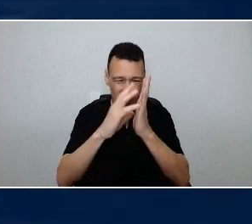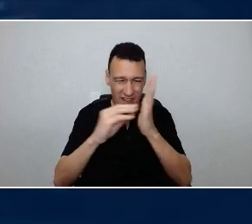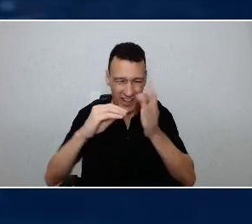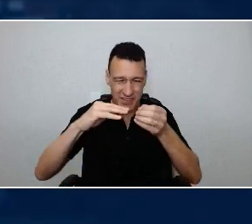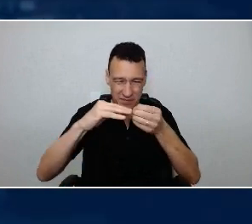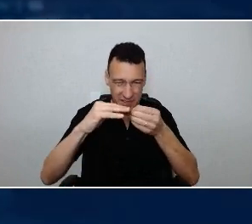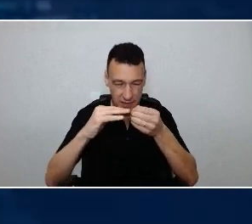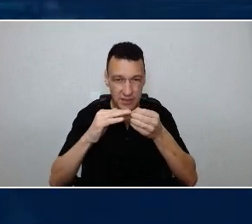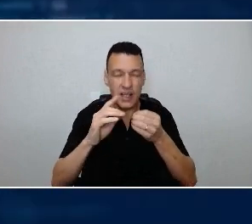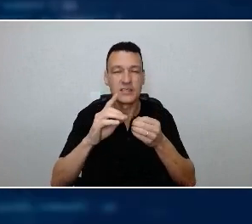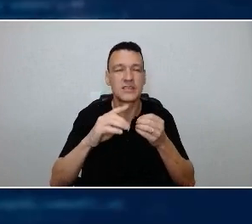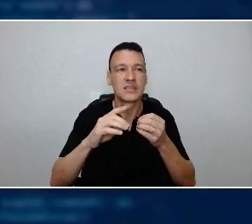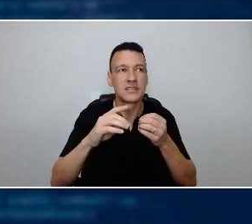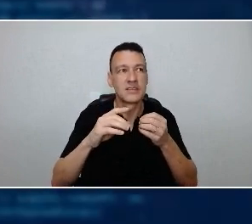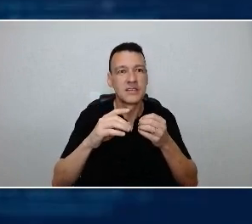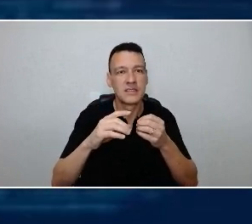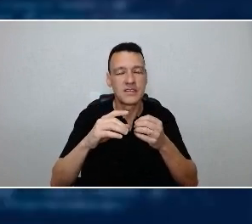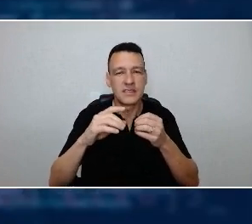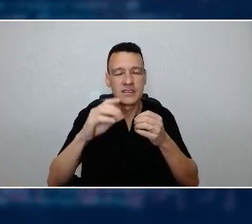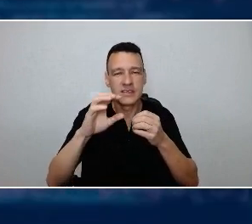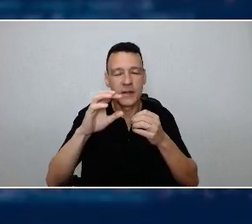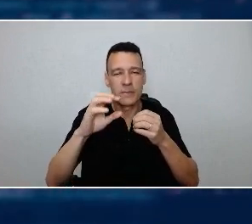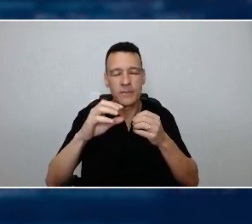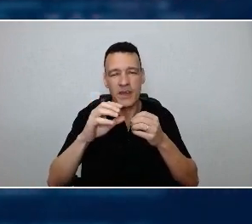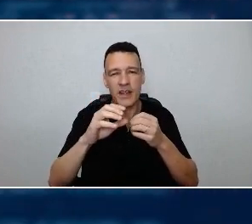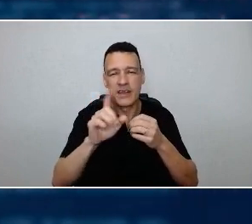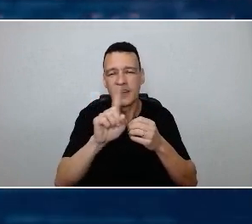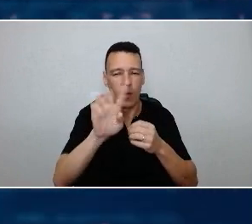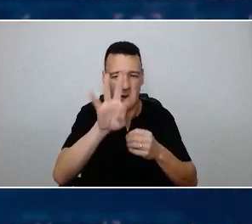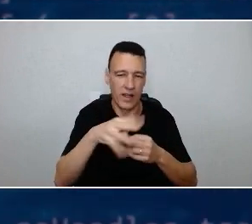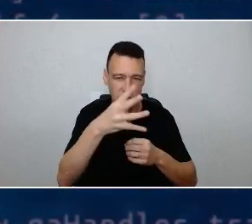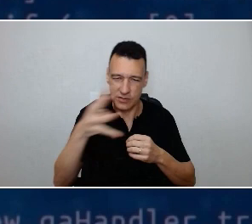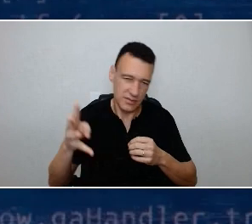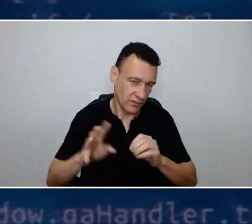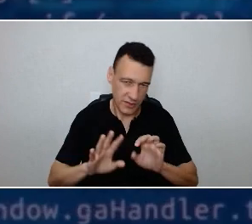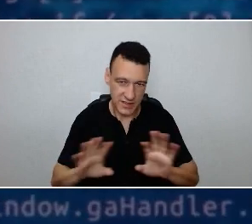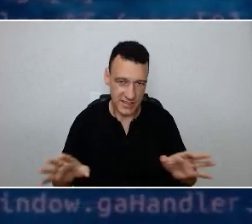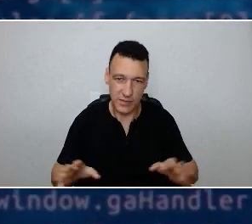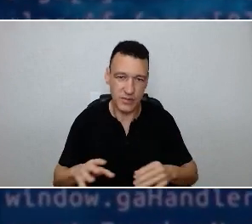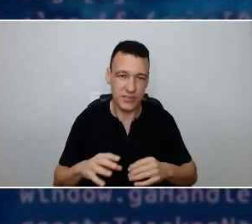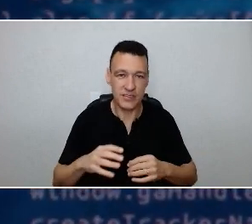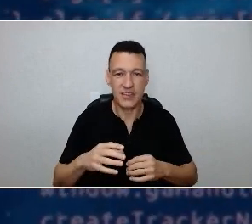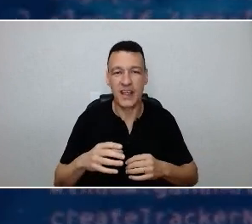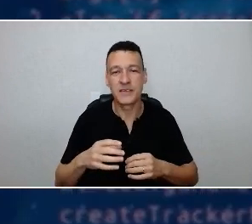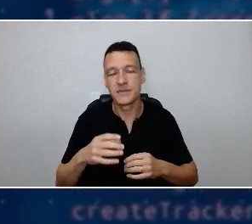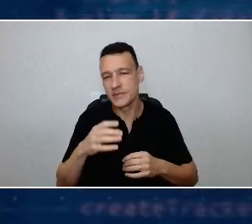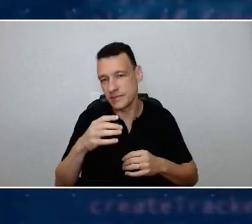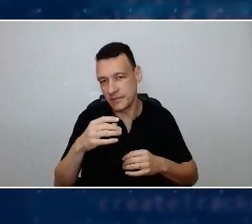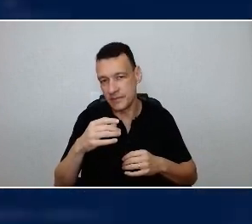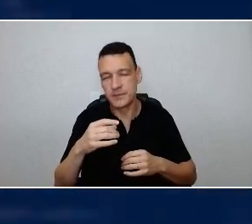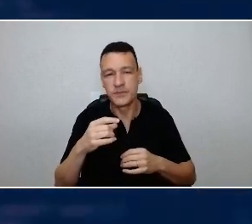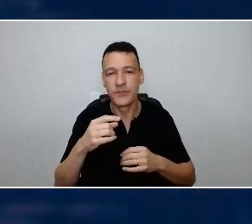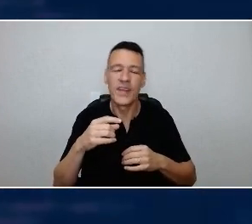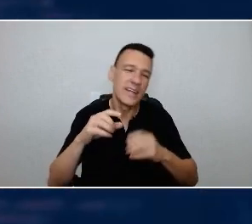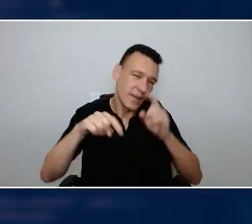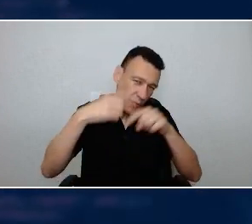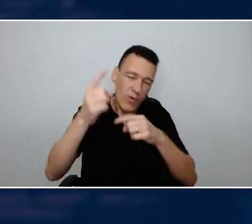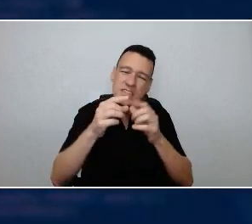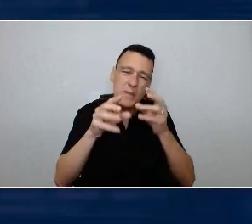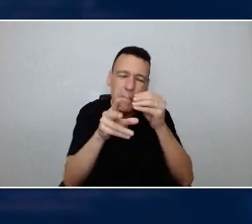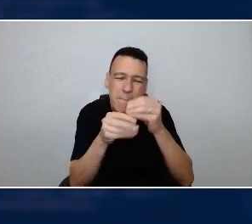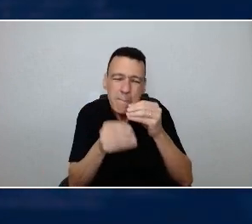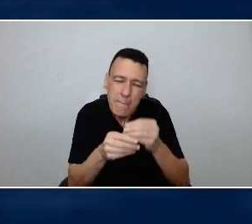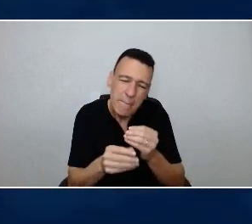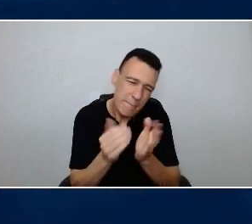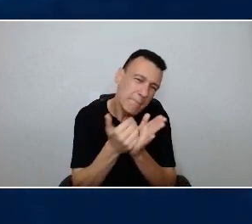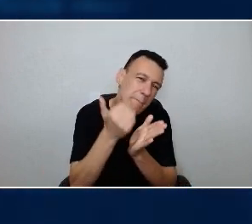extras ali para vocês e quem que desejar seguir adiante e se aprofundar no tema e tudo mais Se alguém puder me dar um ah